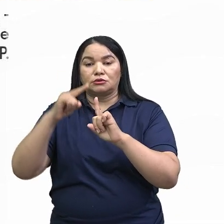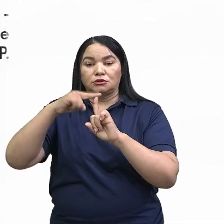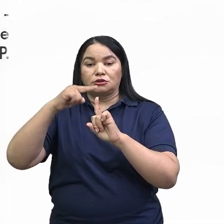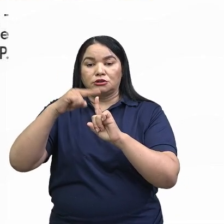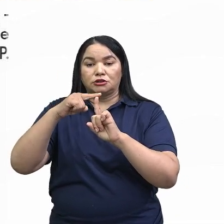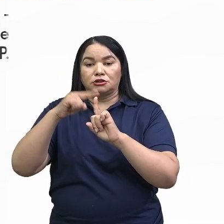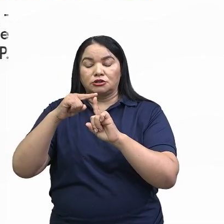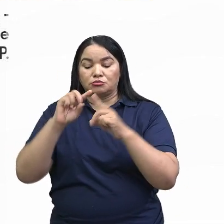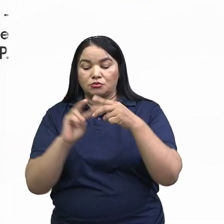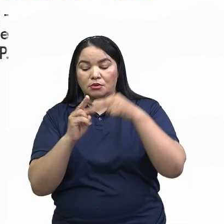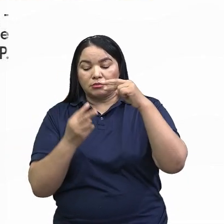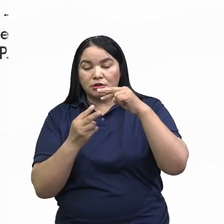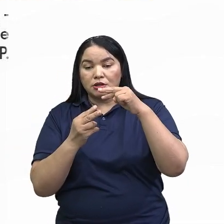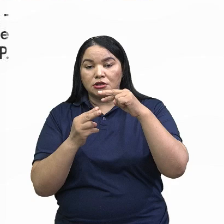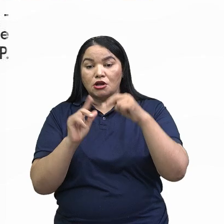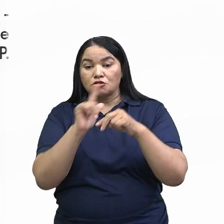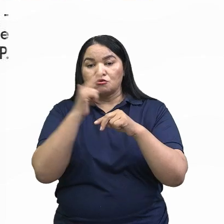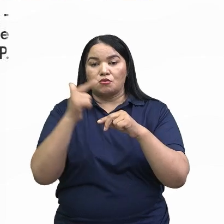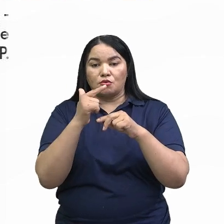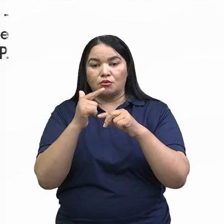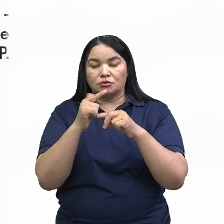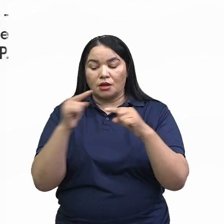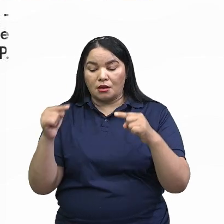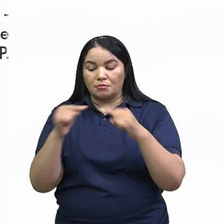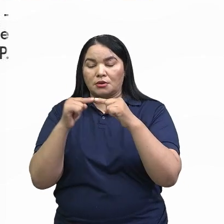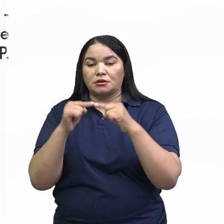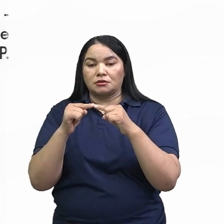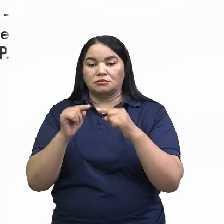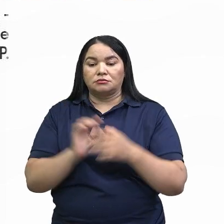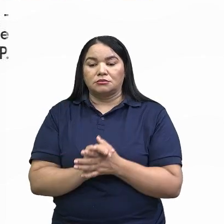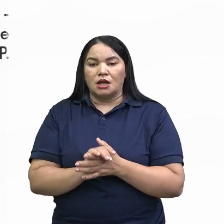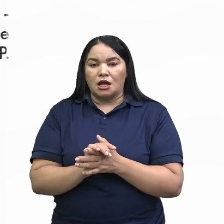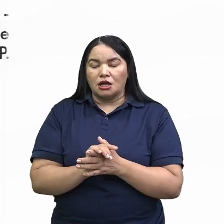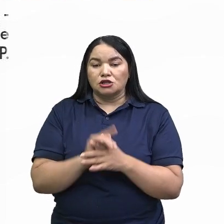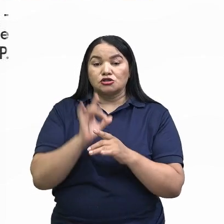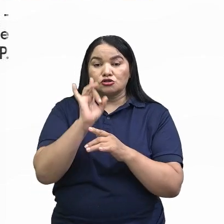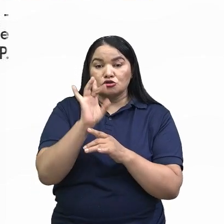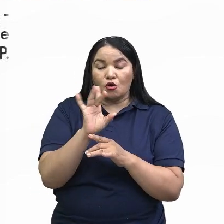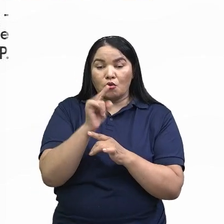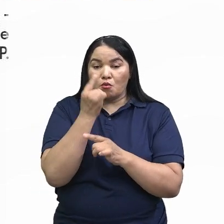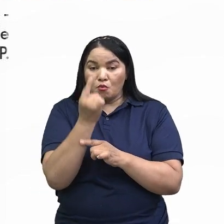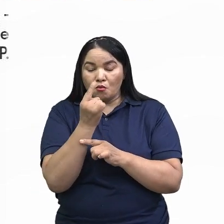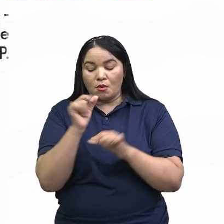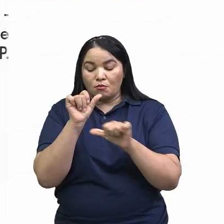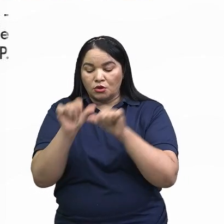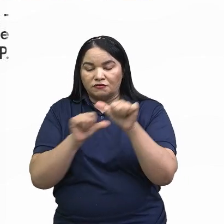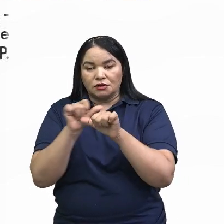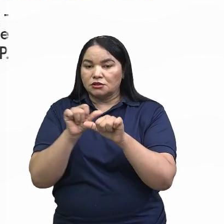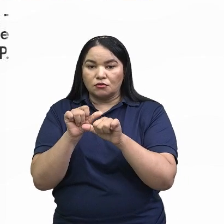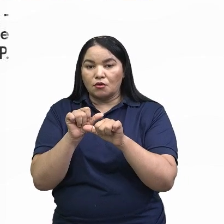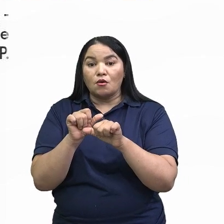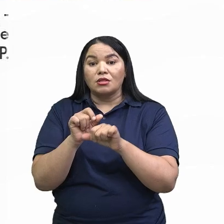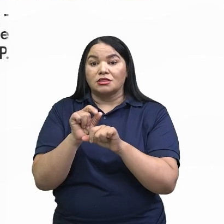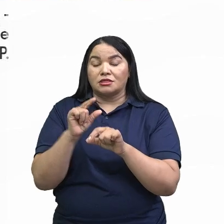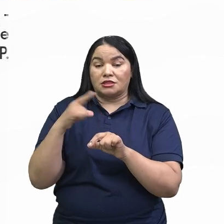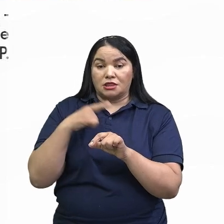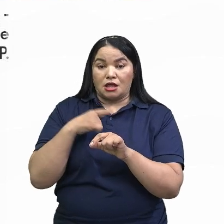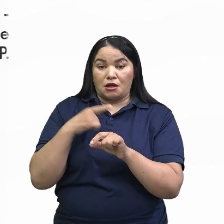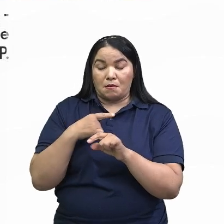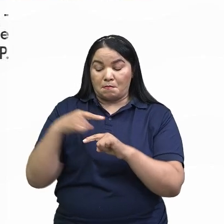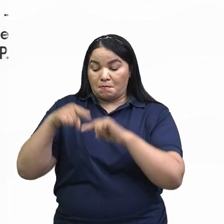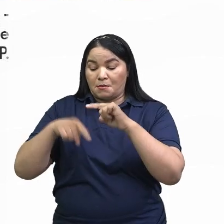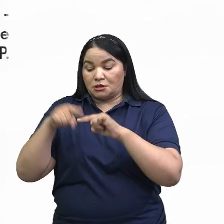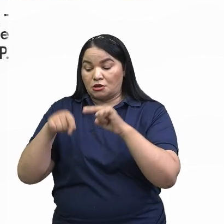DNA de outra. Então, aqui no caso do transgênico, a gente não vai ter somente uma modificação no DNA. Você vai pegar o DNA de uma